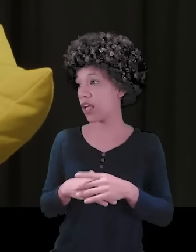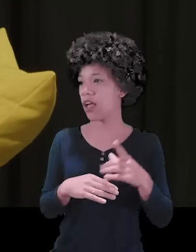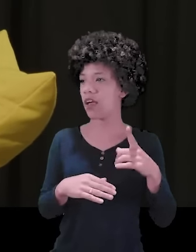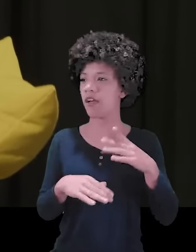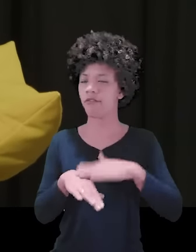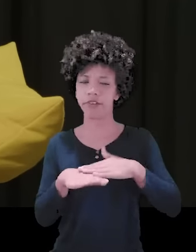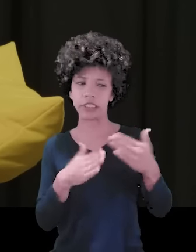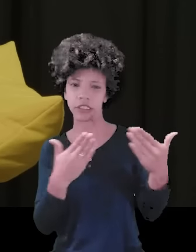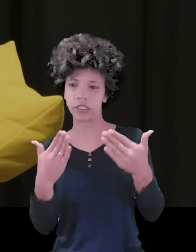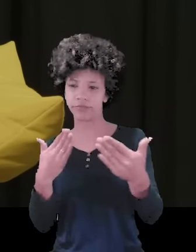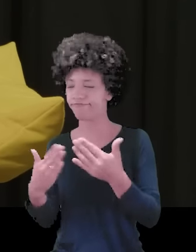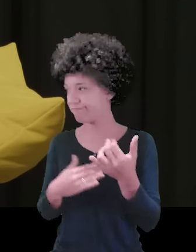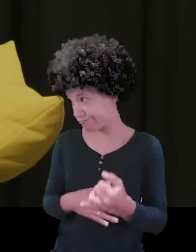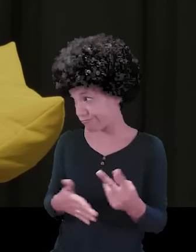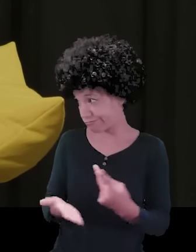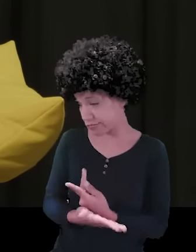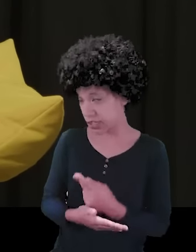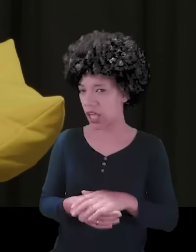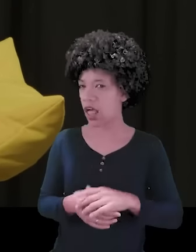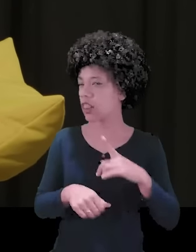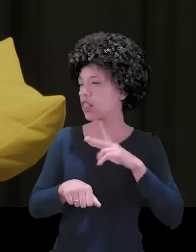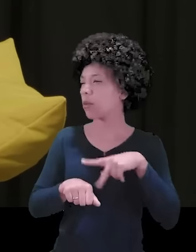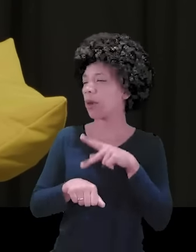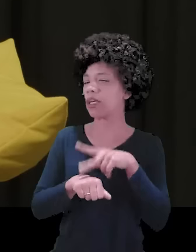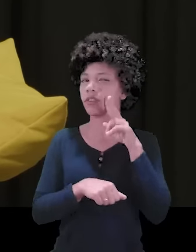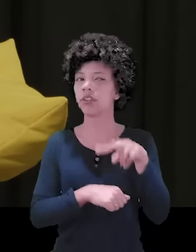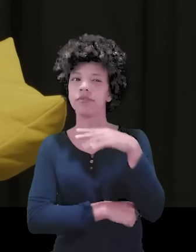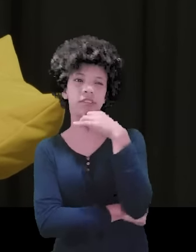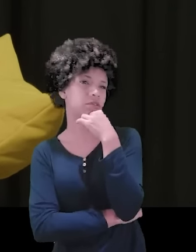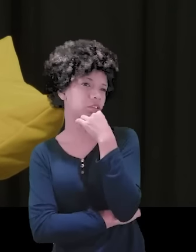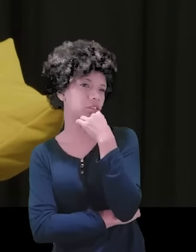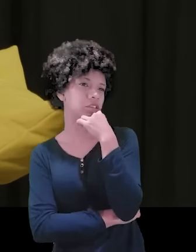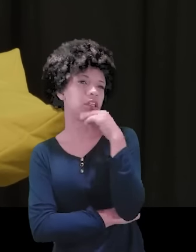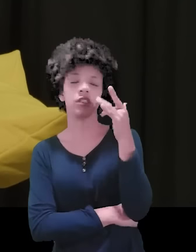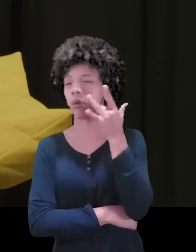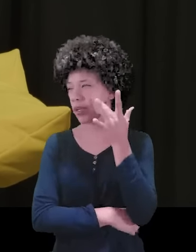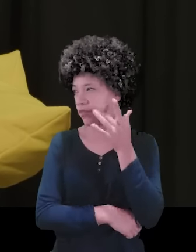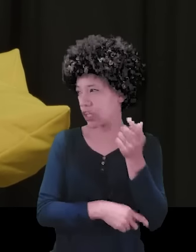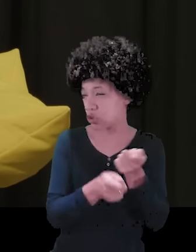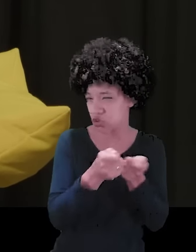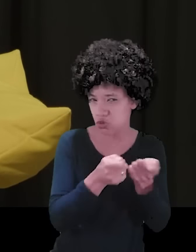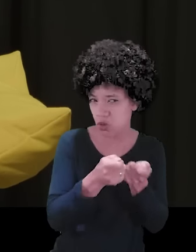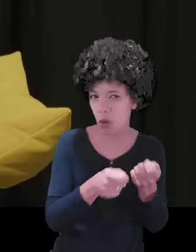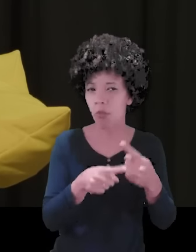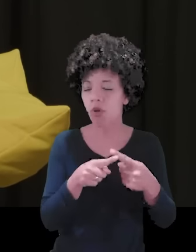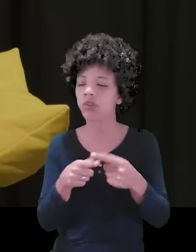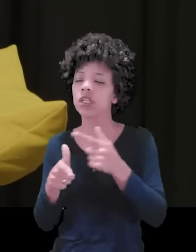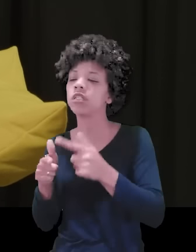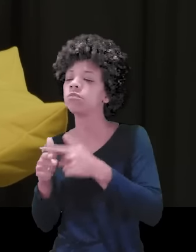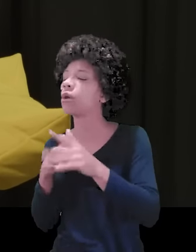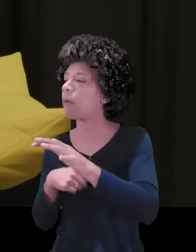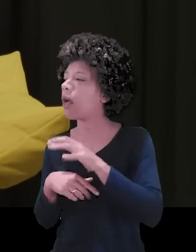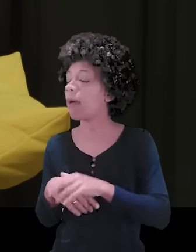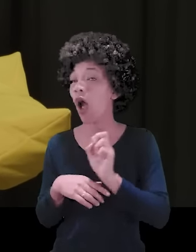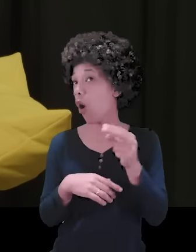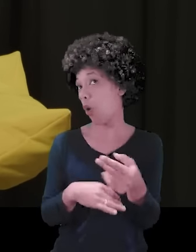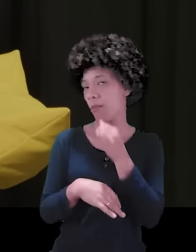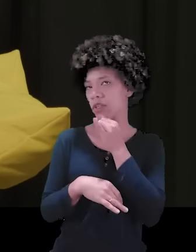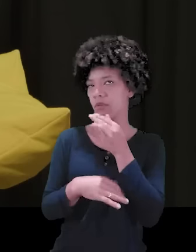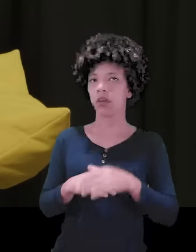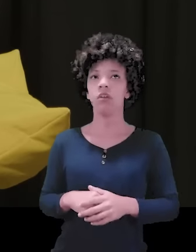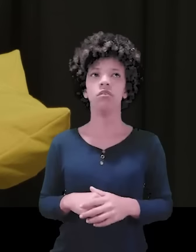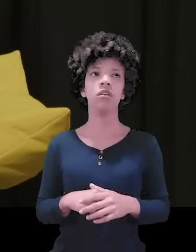vai fazer essa cagada toda existe um país assim que você fala assim cara esse é o mais fácil de ser explorado por conta desse problema está acontecendo ou